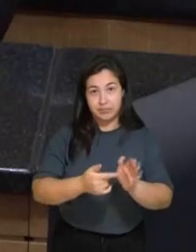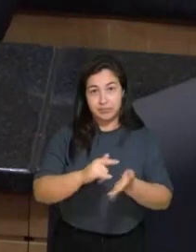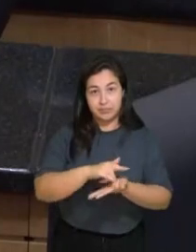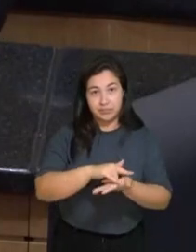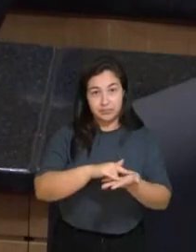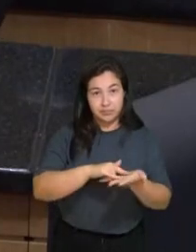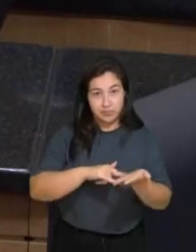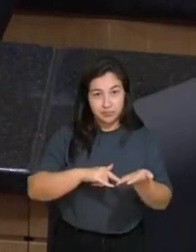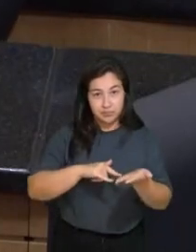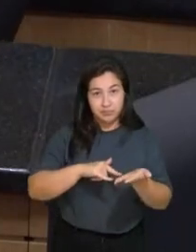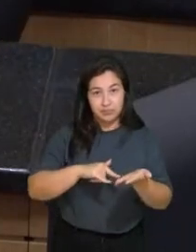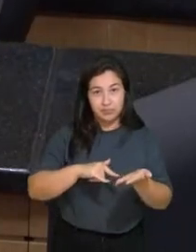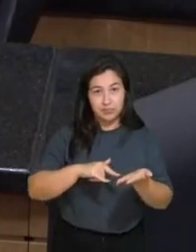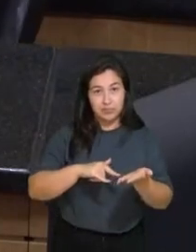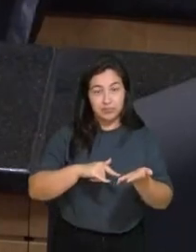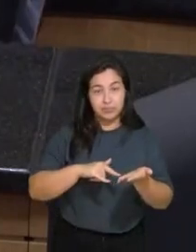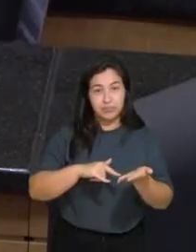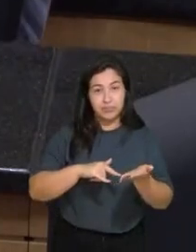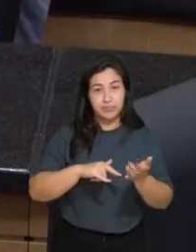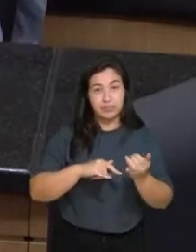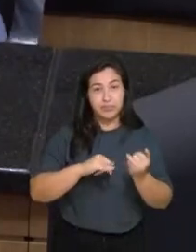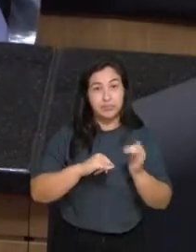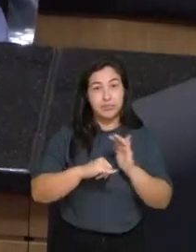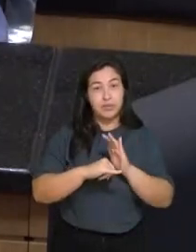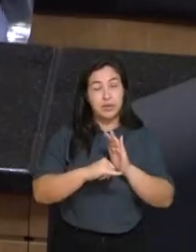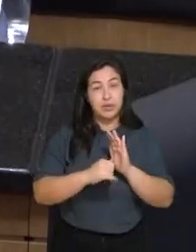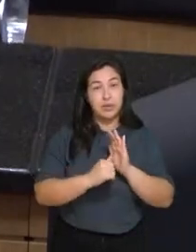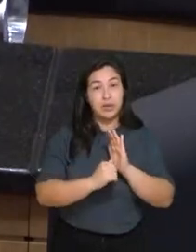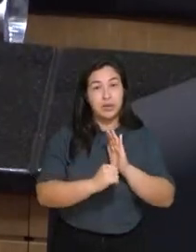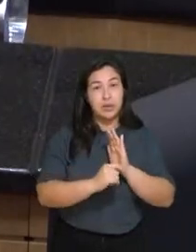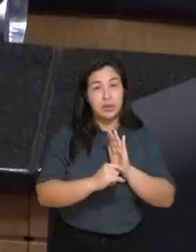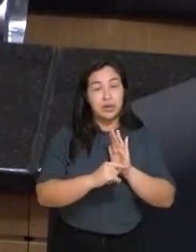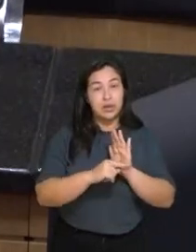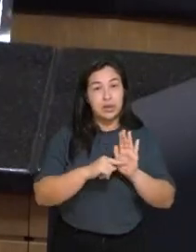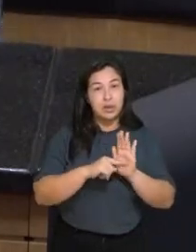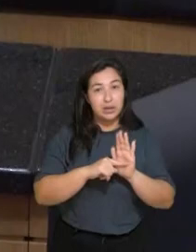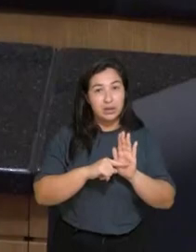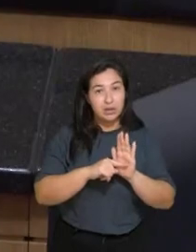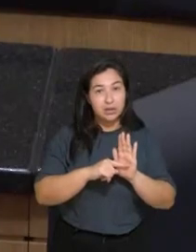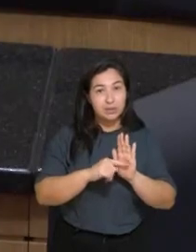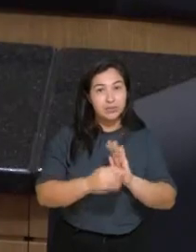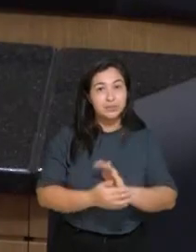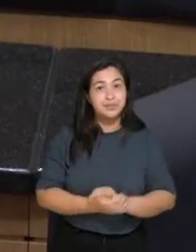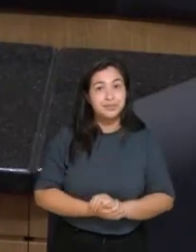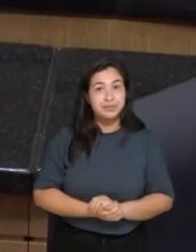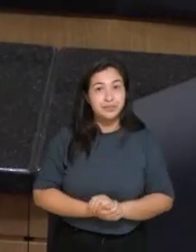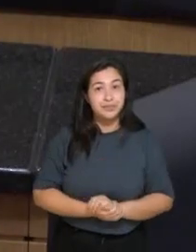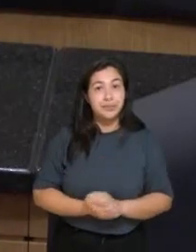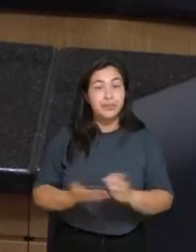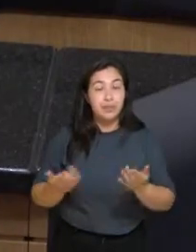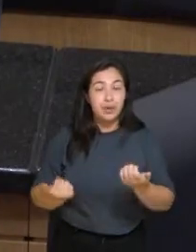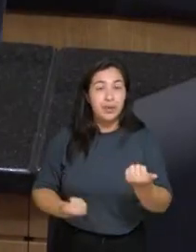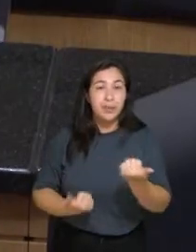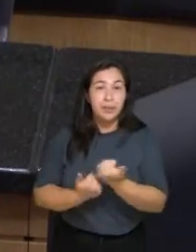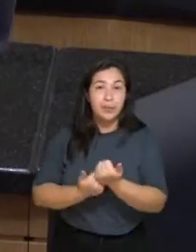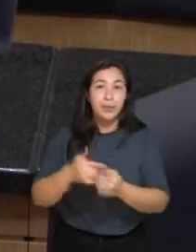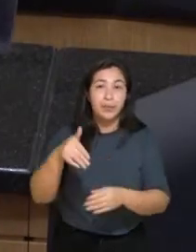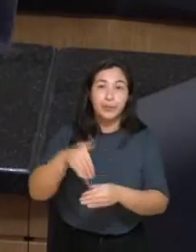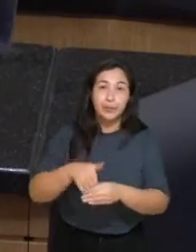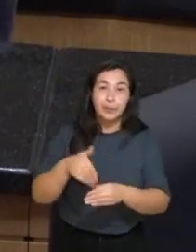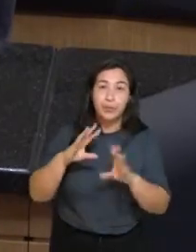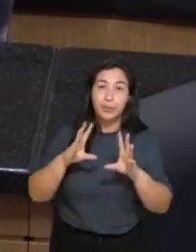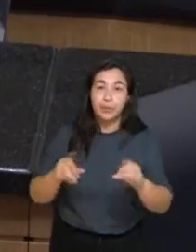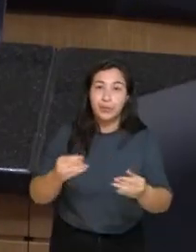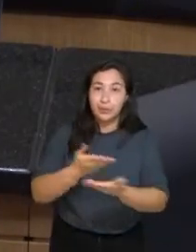de certidão negativa na hora da celebração de convênio. Portanto, quero aqui pedir o apoio e o voto de todos